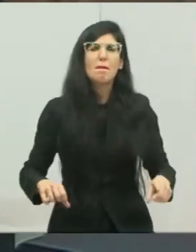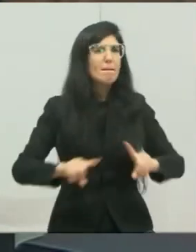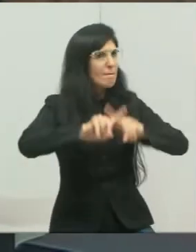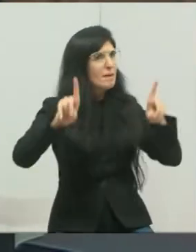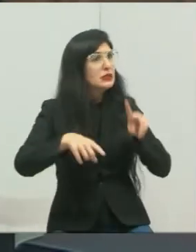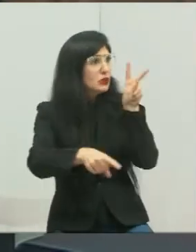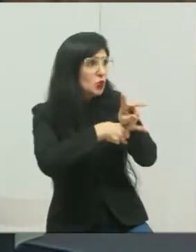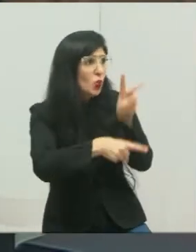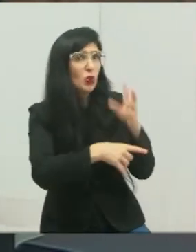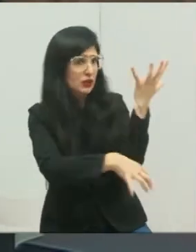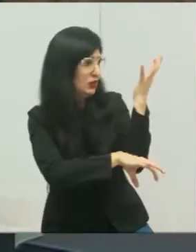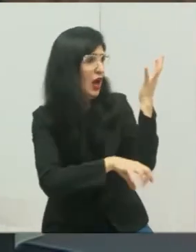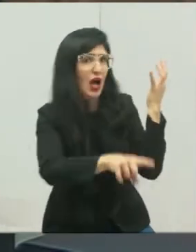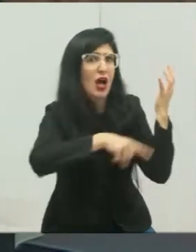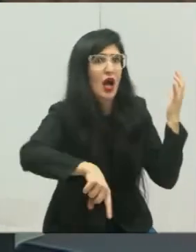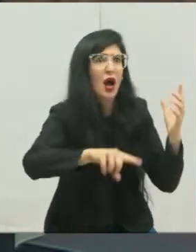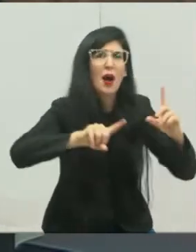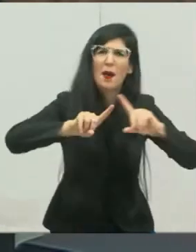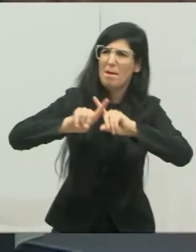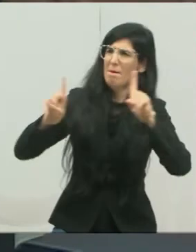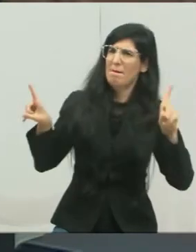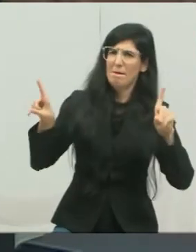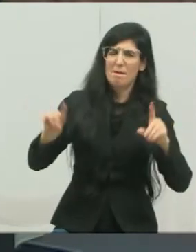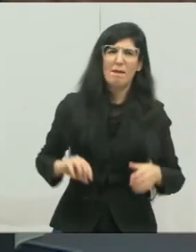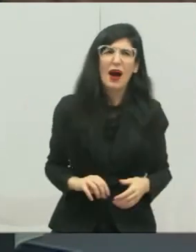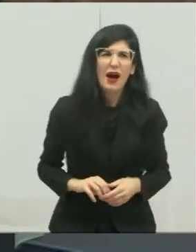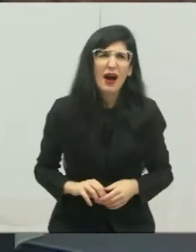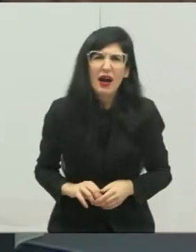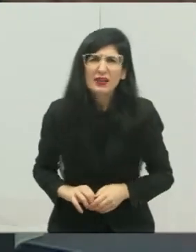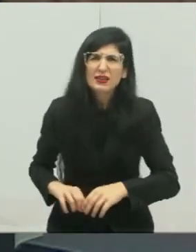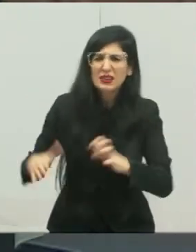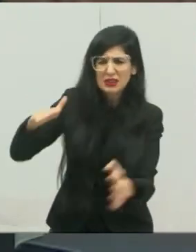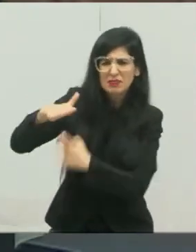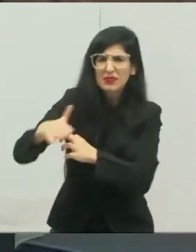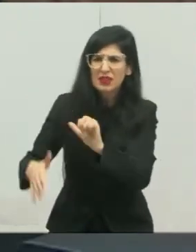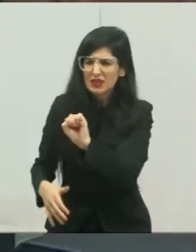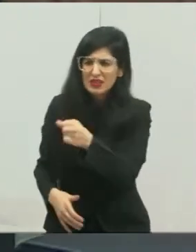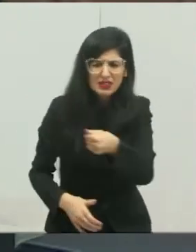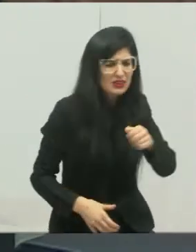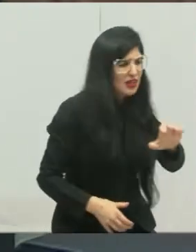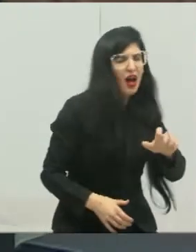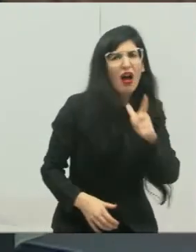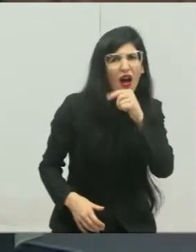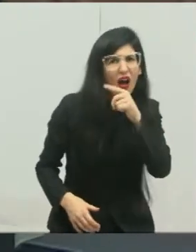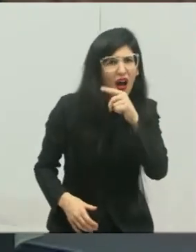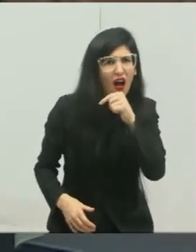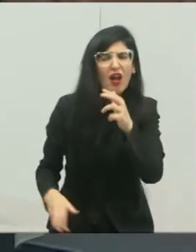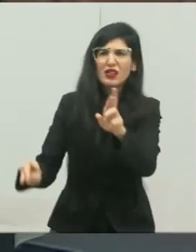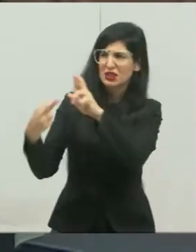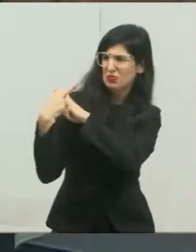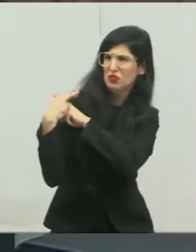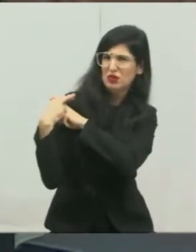Ambiental. Mas o SAI faz esse serviço. O SAI também tem que restaurar